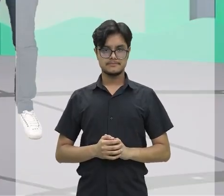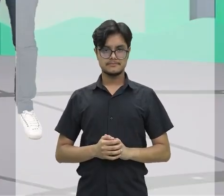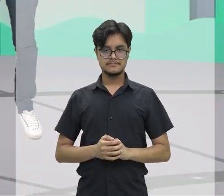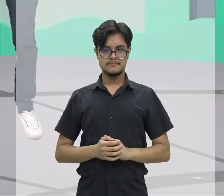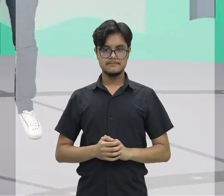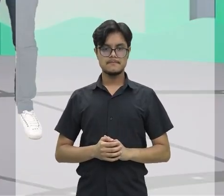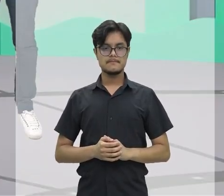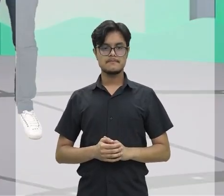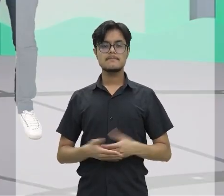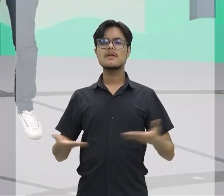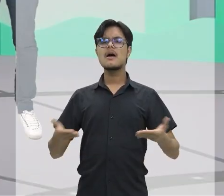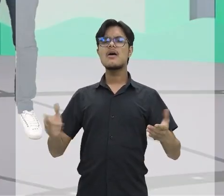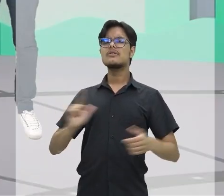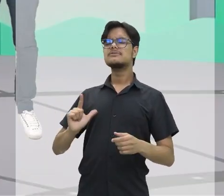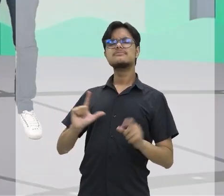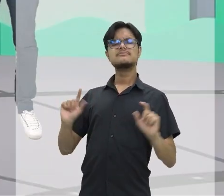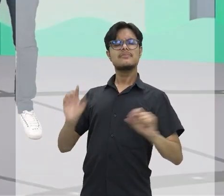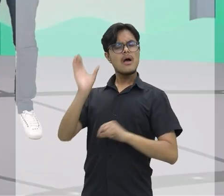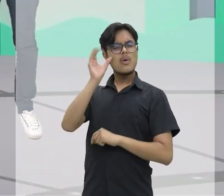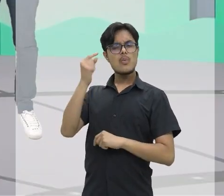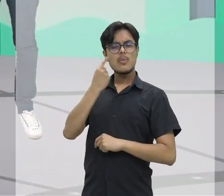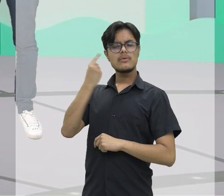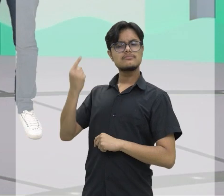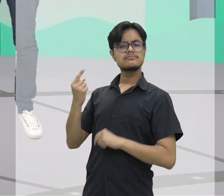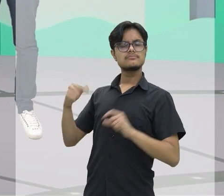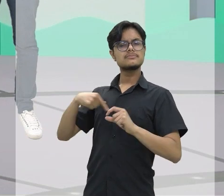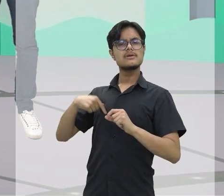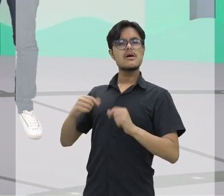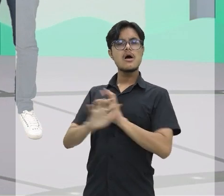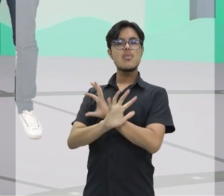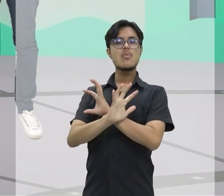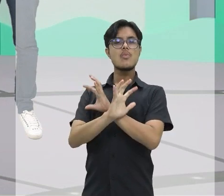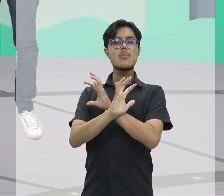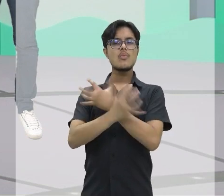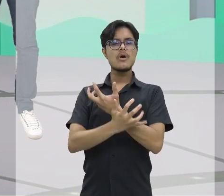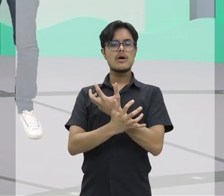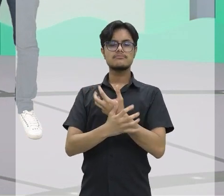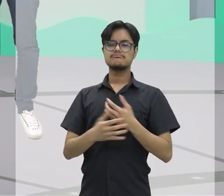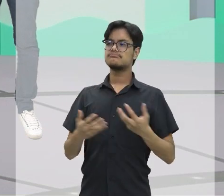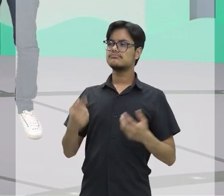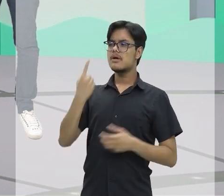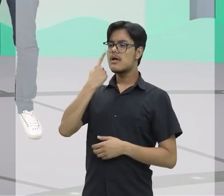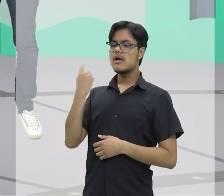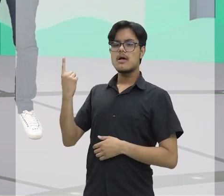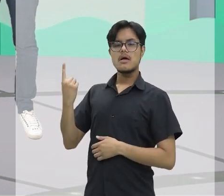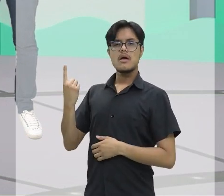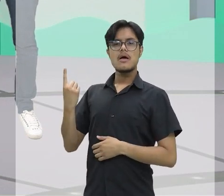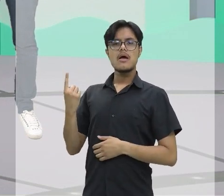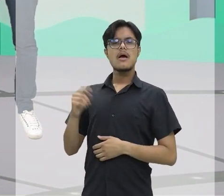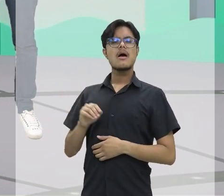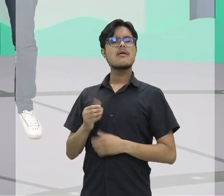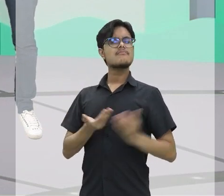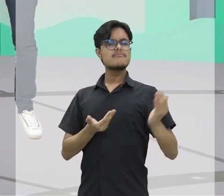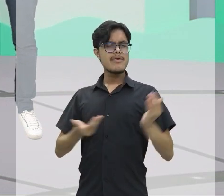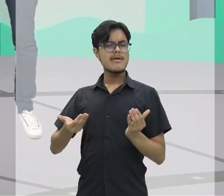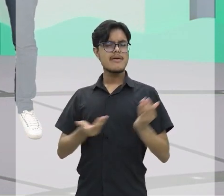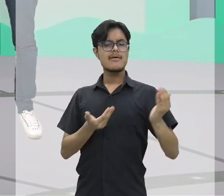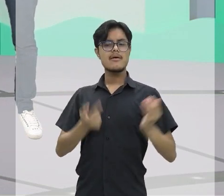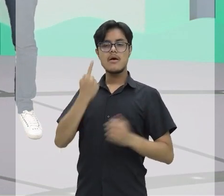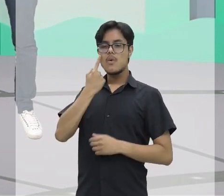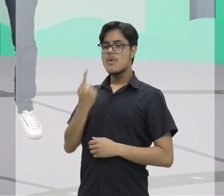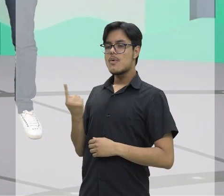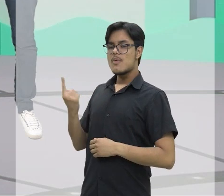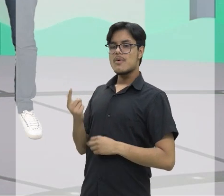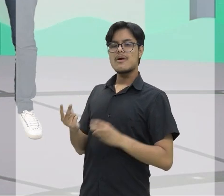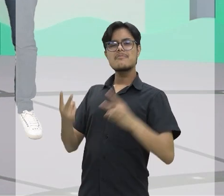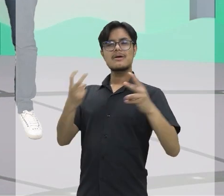E agora a gente tem aí uma curiosidade da nossa aula do sistema esquelético. A gente trouxe essa imagem do bebê, como a gente está observando, e a gente visualiza